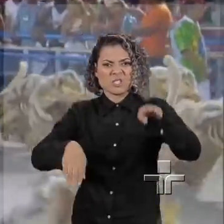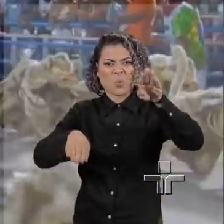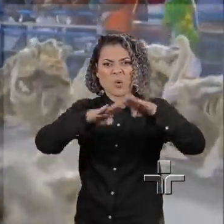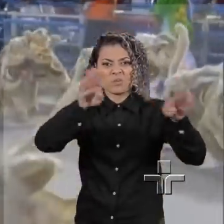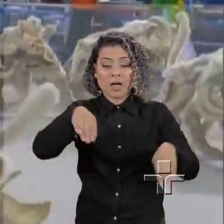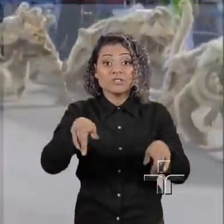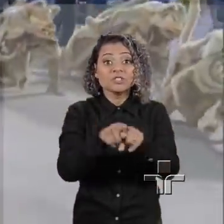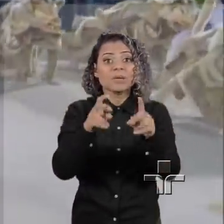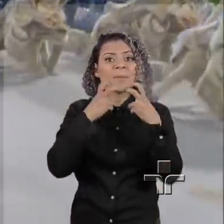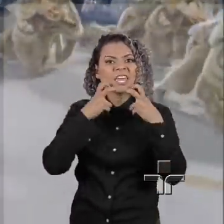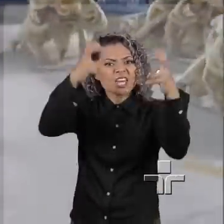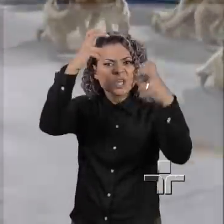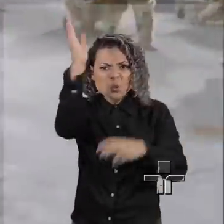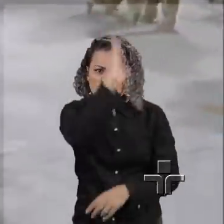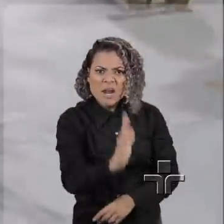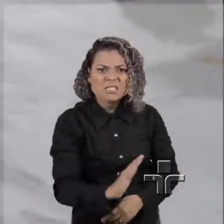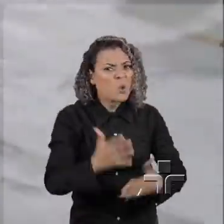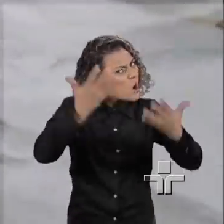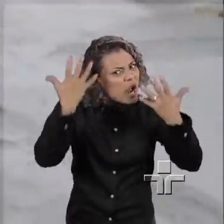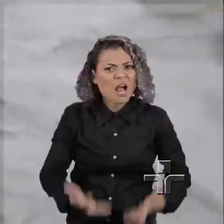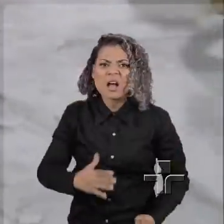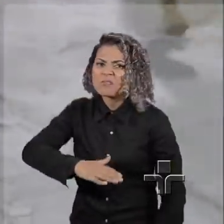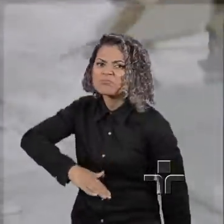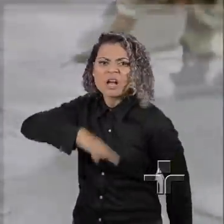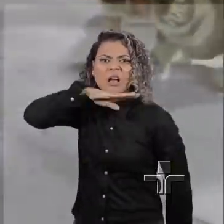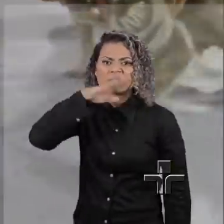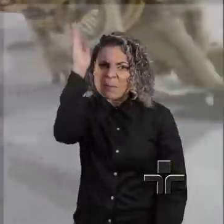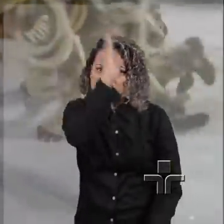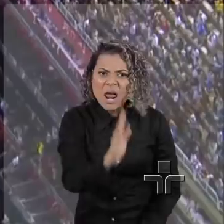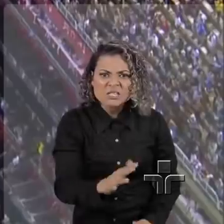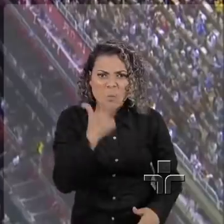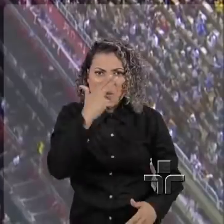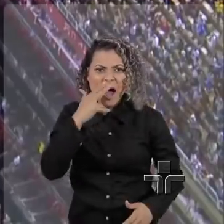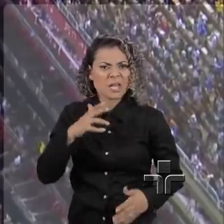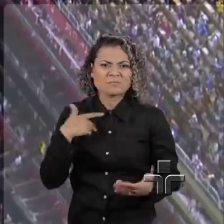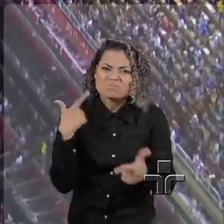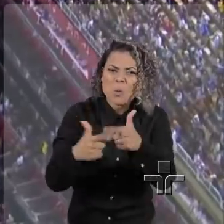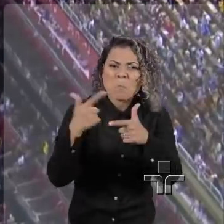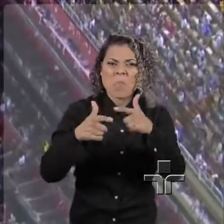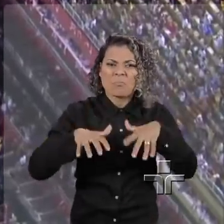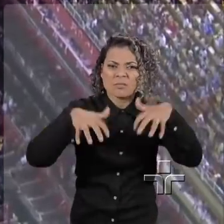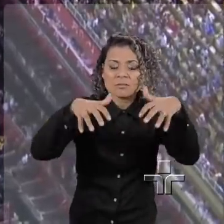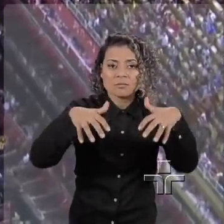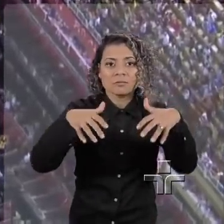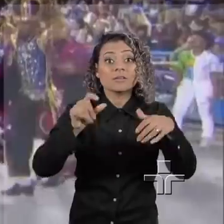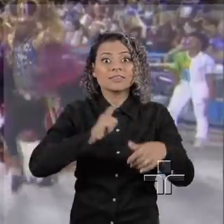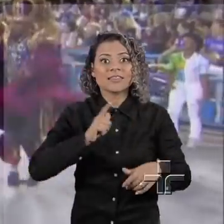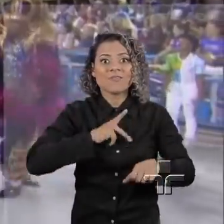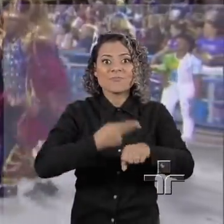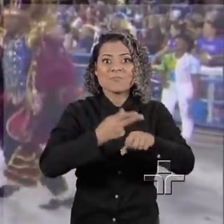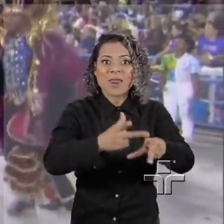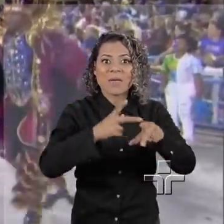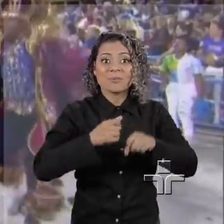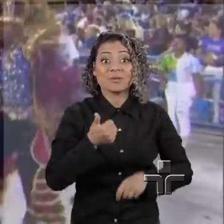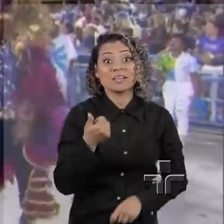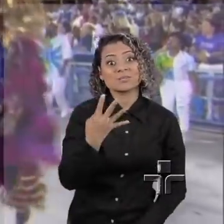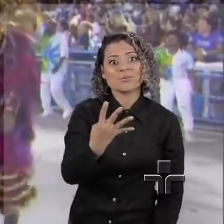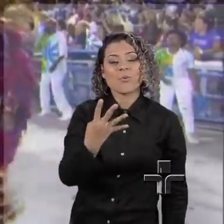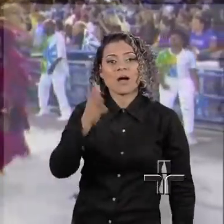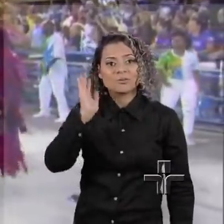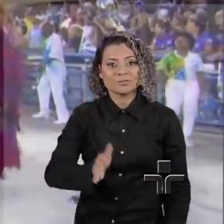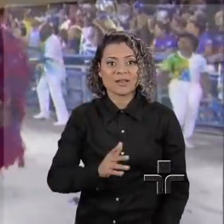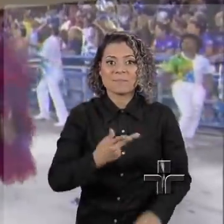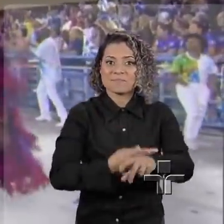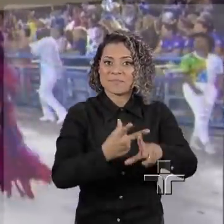E o grito dos brasileiros cansados de um Brasil monstruoso garantiu o 14º título da escola da Marquês de